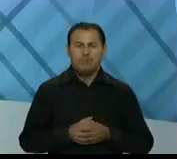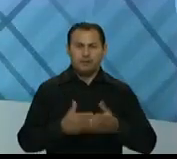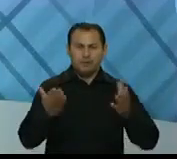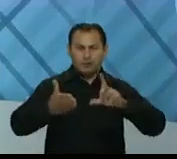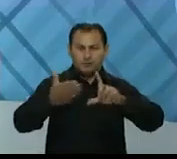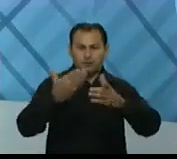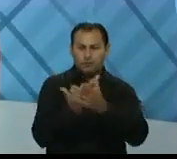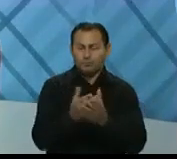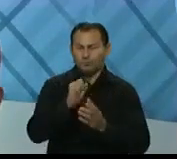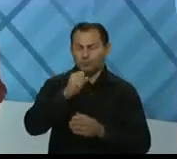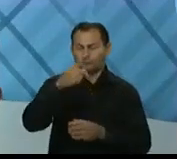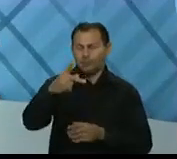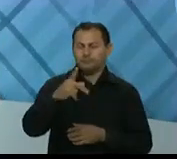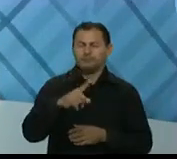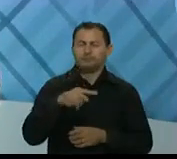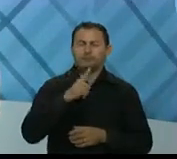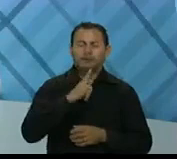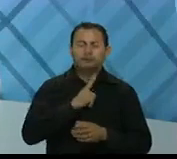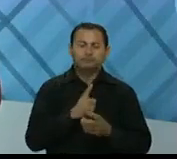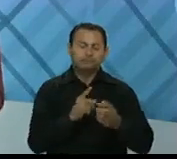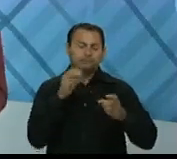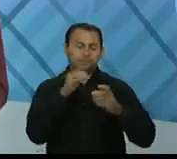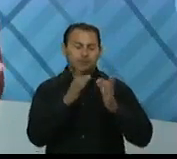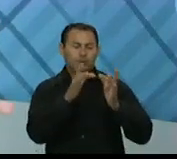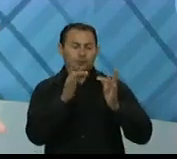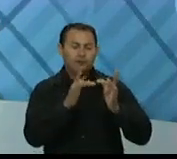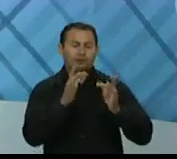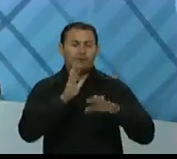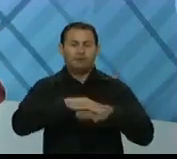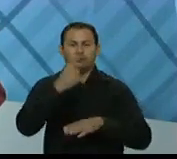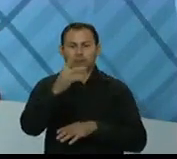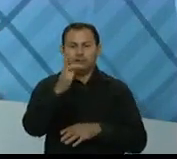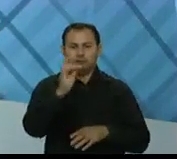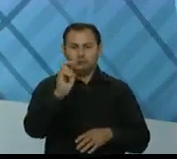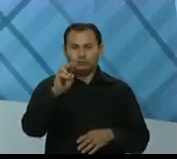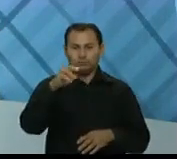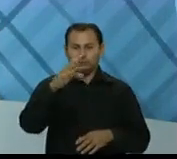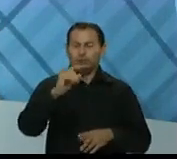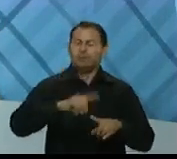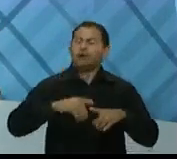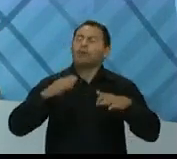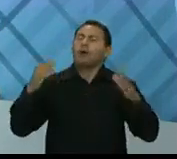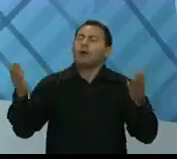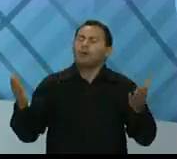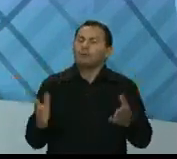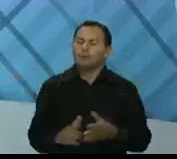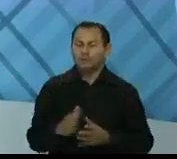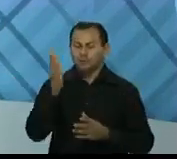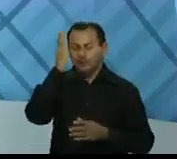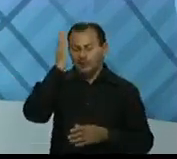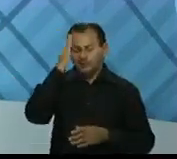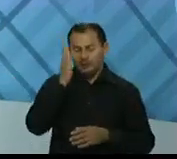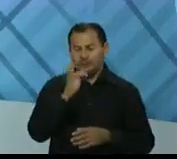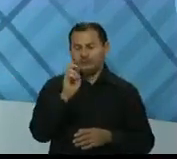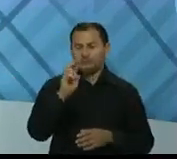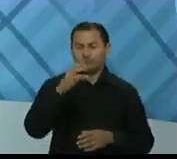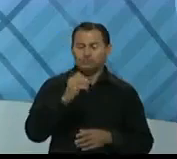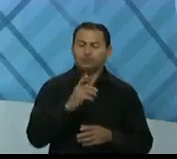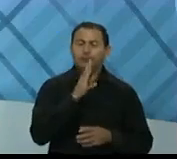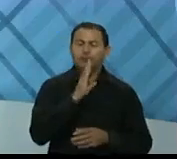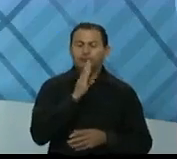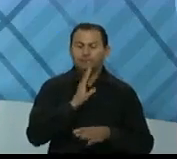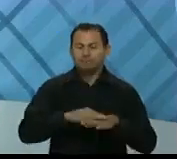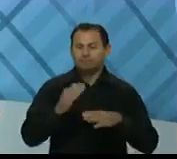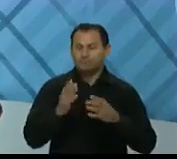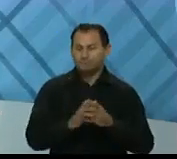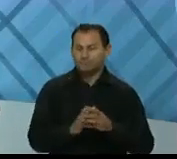Nessa outra situação problema, teremos contato com mais um tipo de função. Mas qual função? Para saber que tipo de função, temos que conhecer a